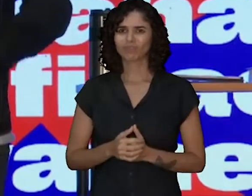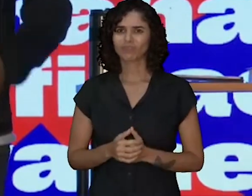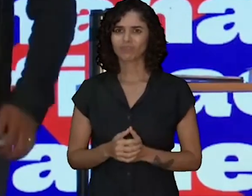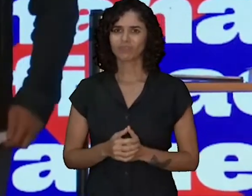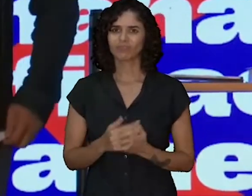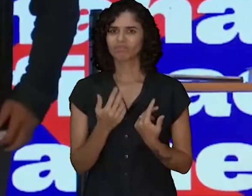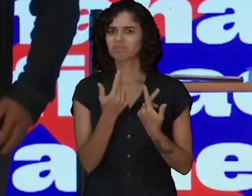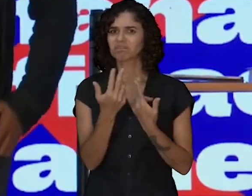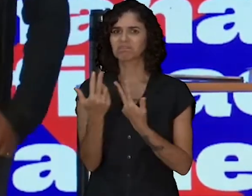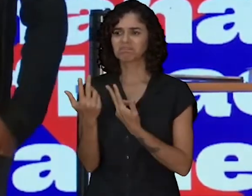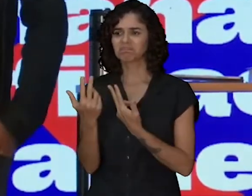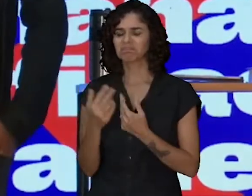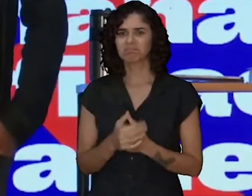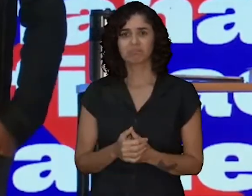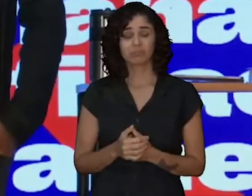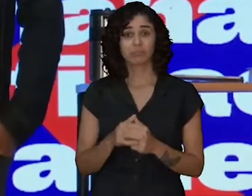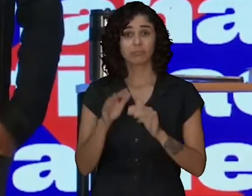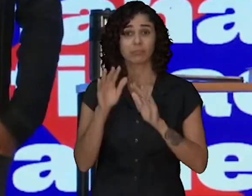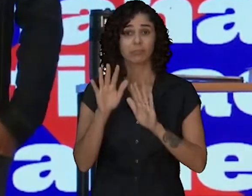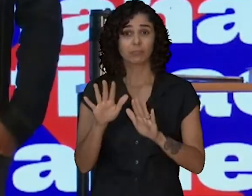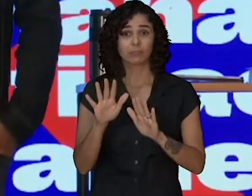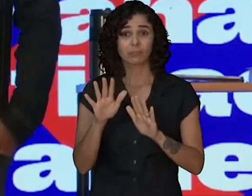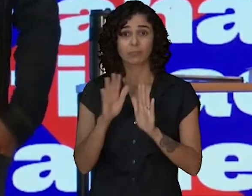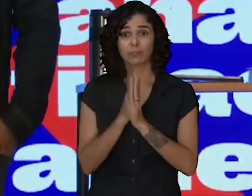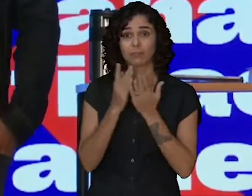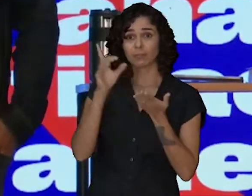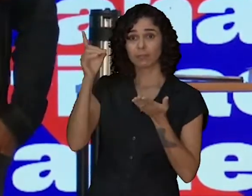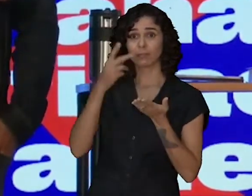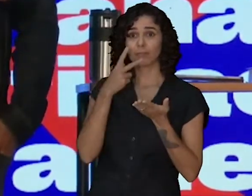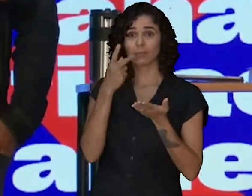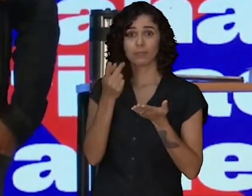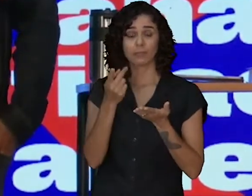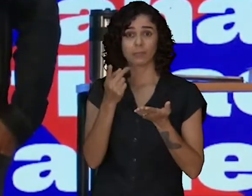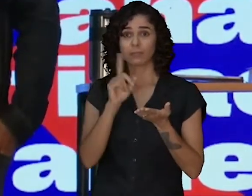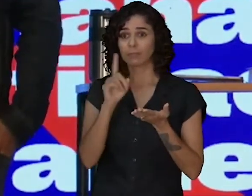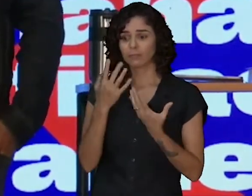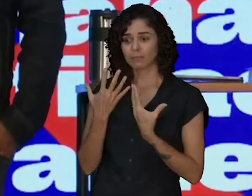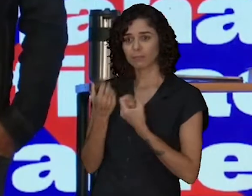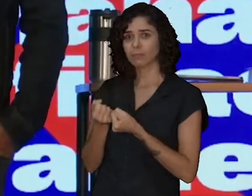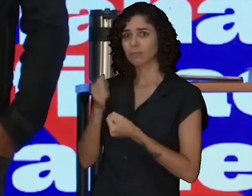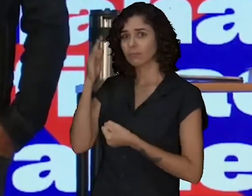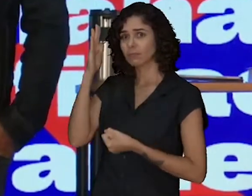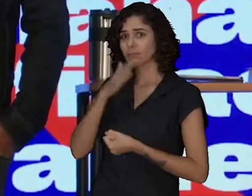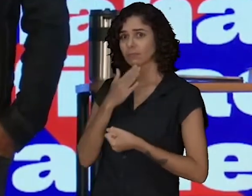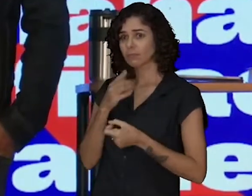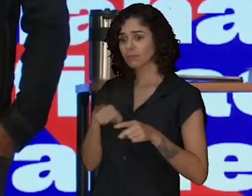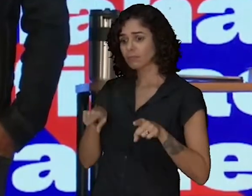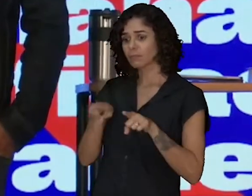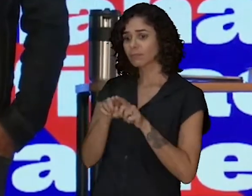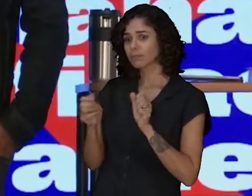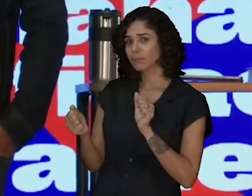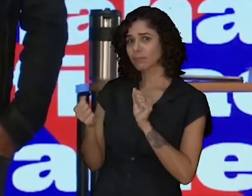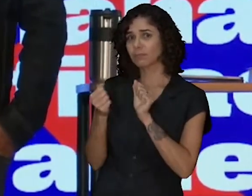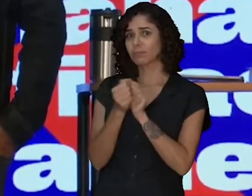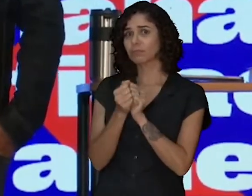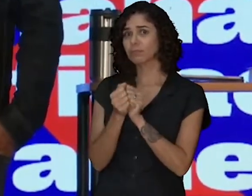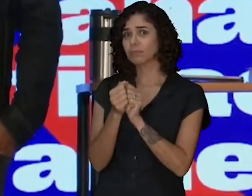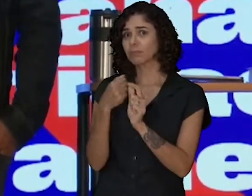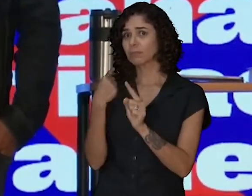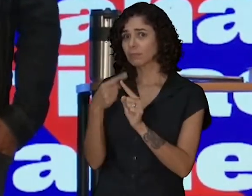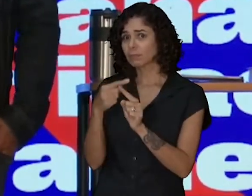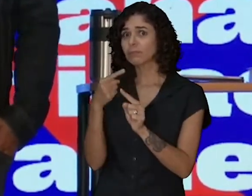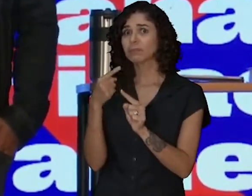E a Bíblia diz, não vos enganeis, as más companhias corrompem os bons costumes.